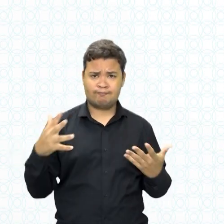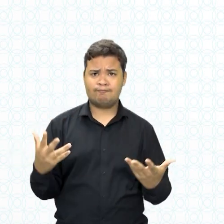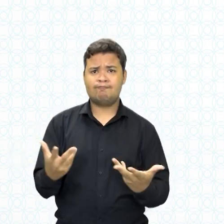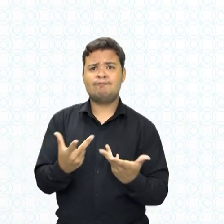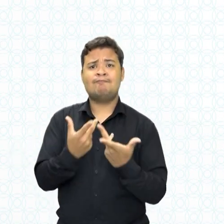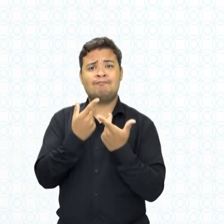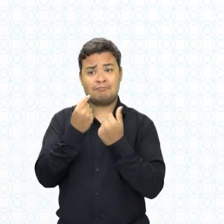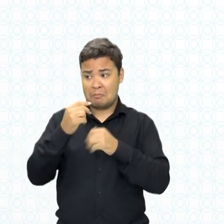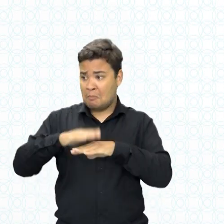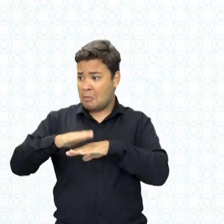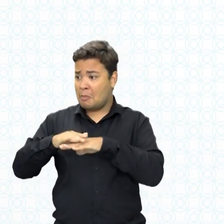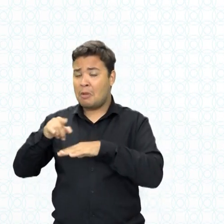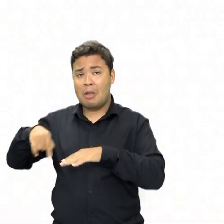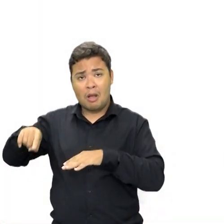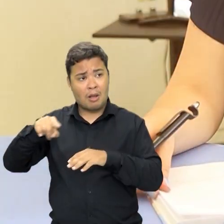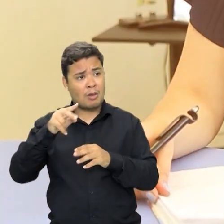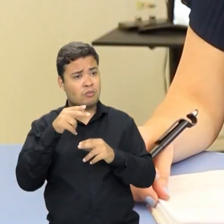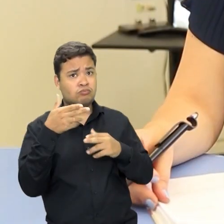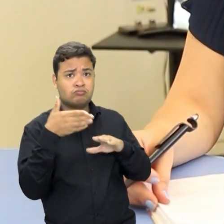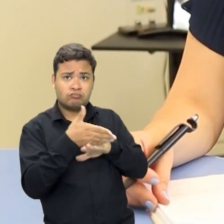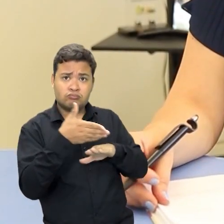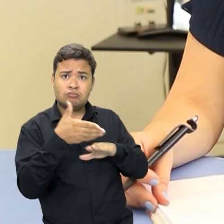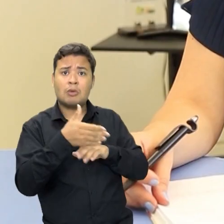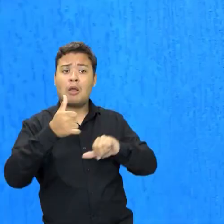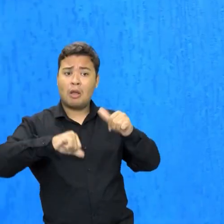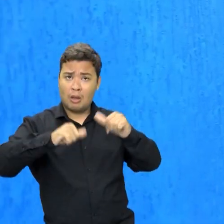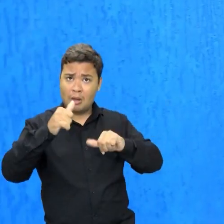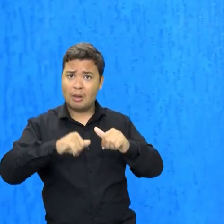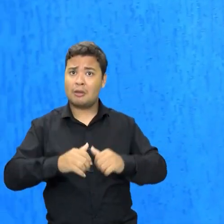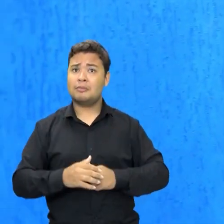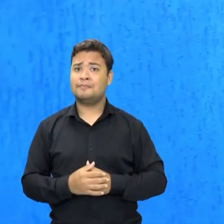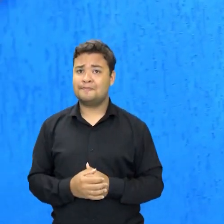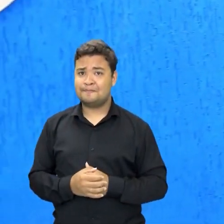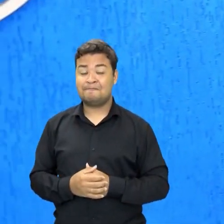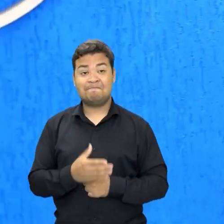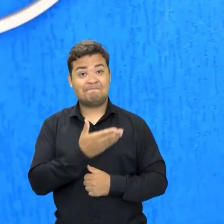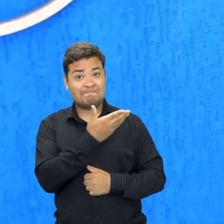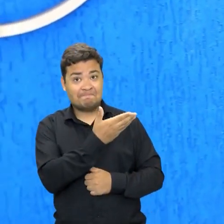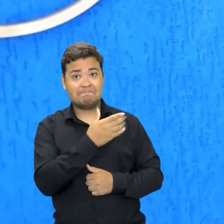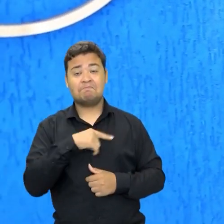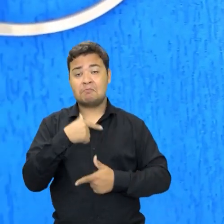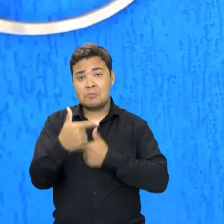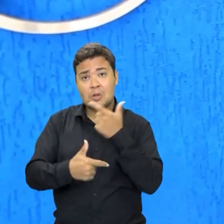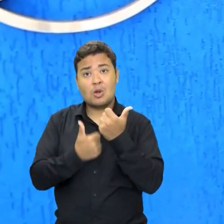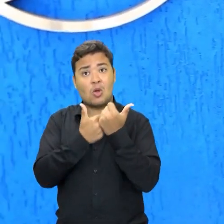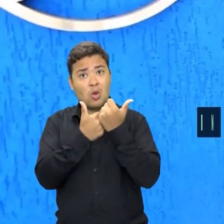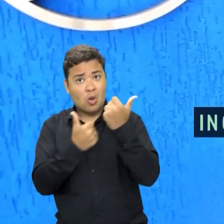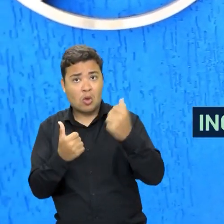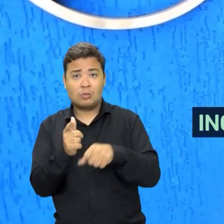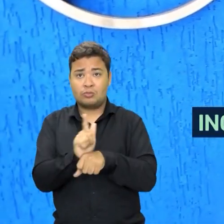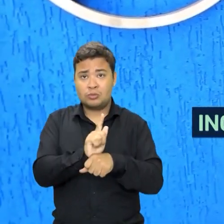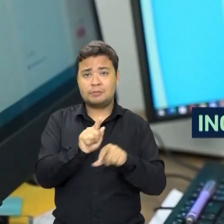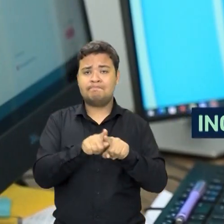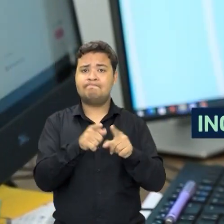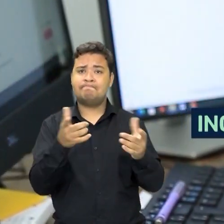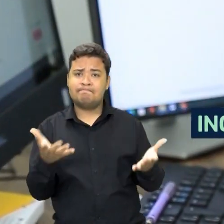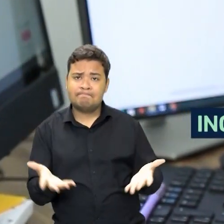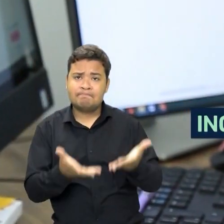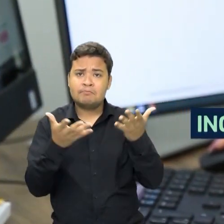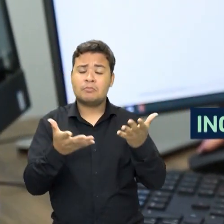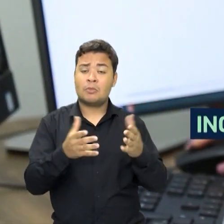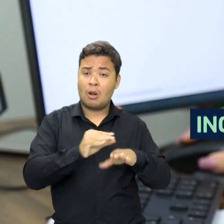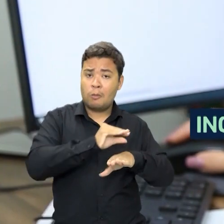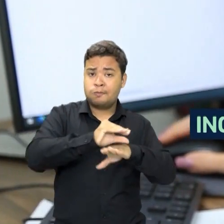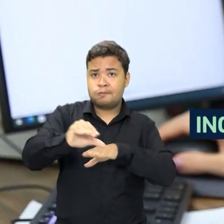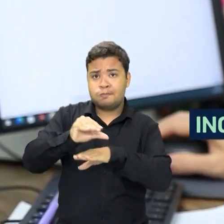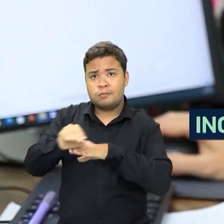de ponta pelos usuários. Além disso, a Fundac realiza a cogestão e também o incentivo e